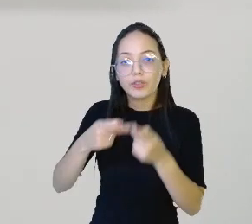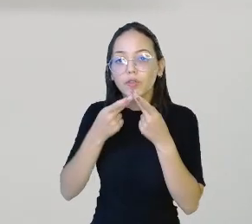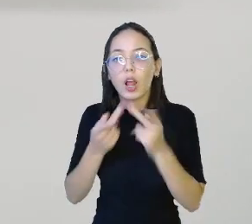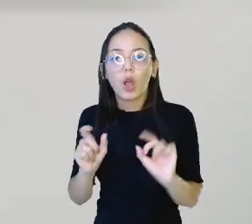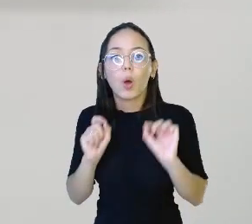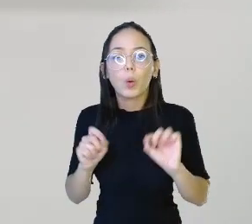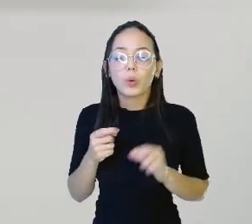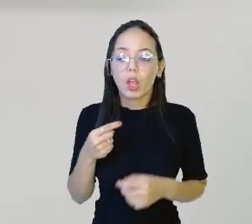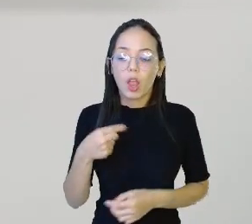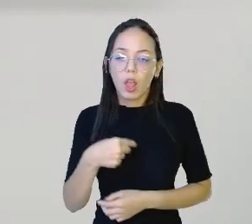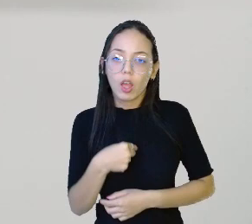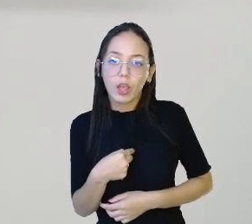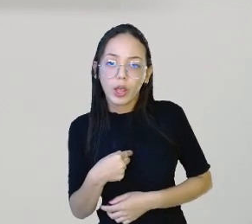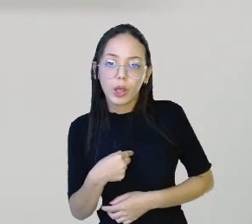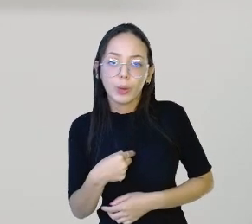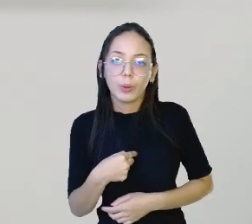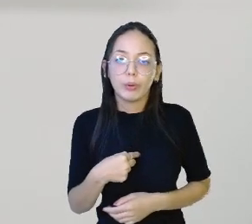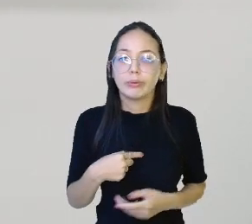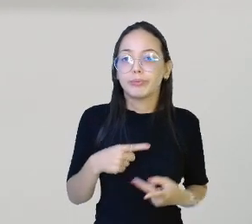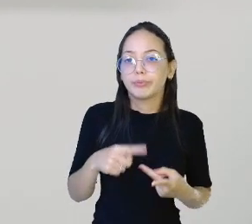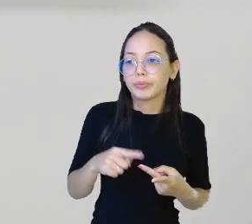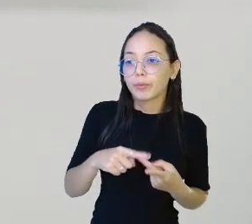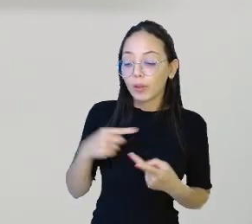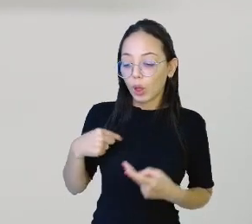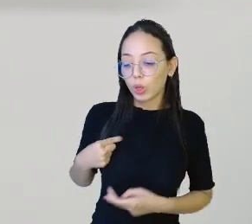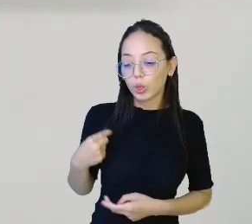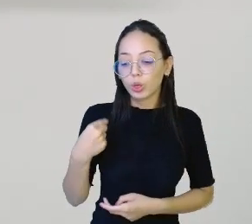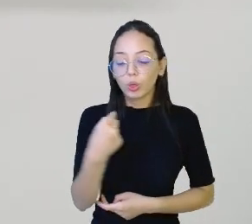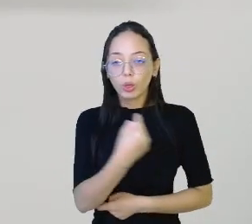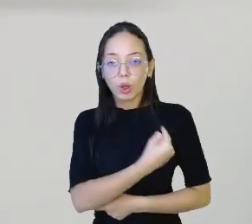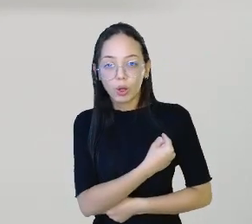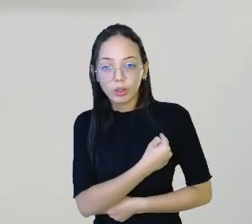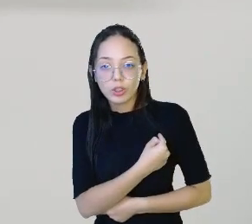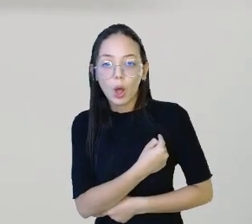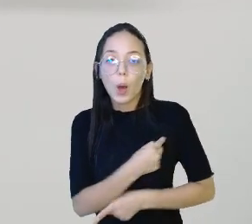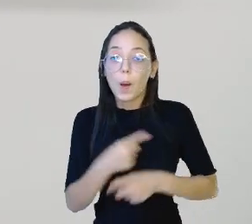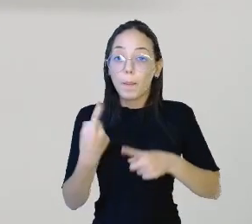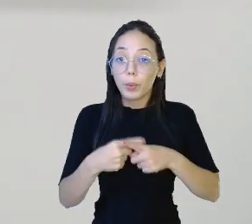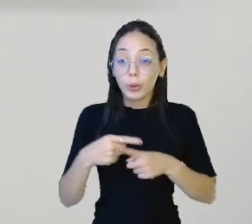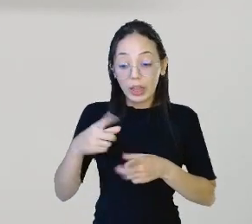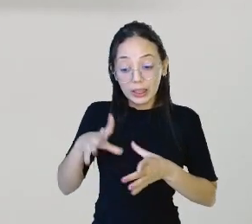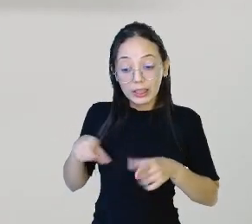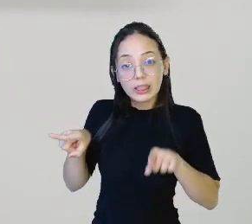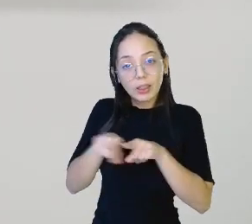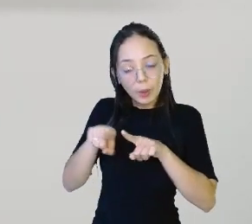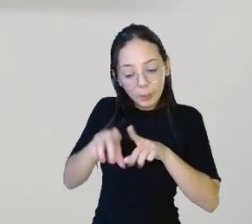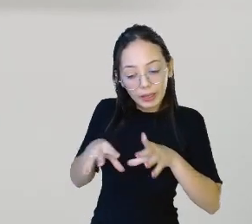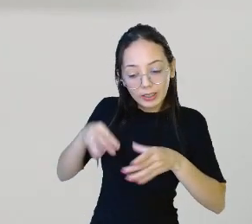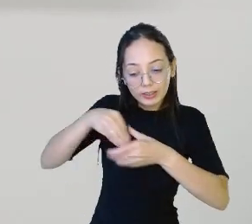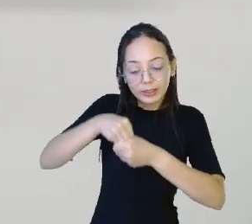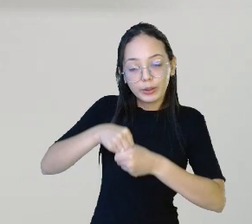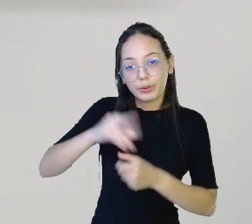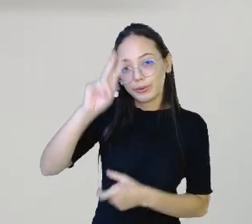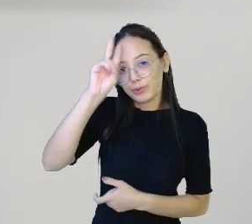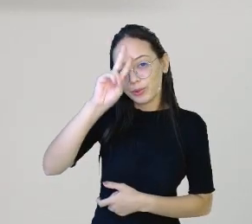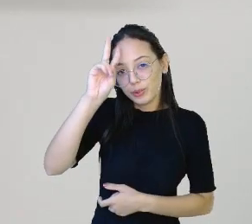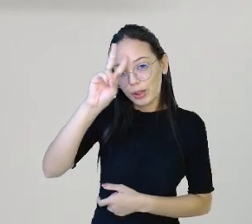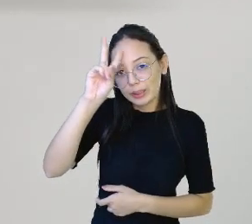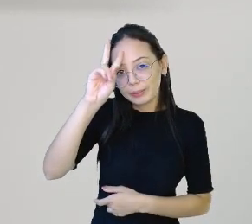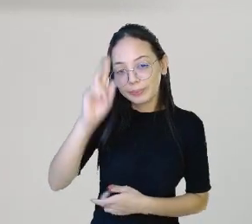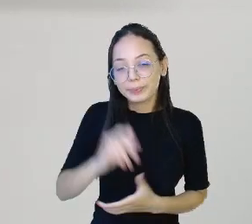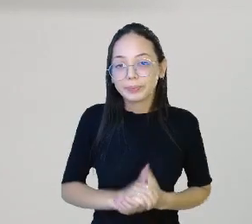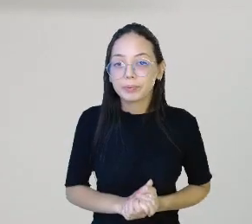usar o pronome eu, o pronome nós, porque ele está participando ali daquela história. E